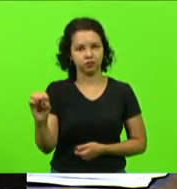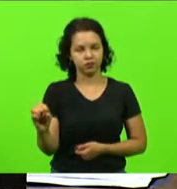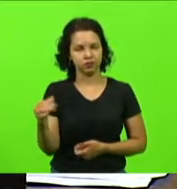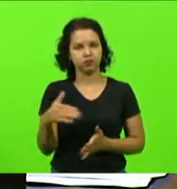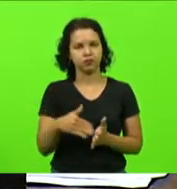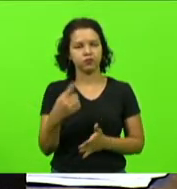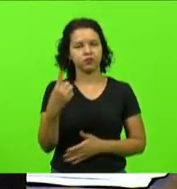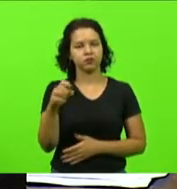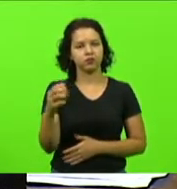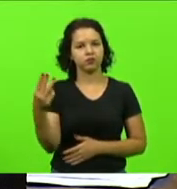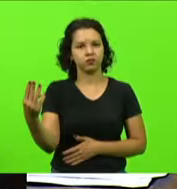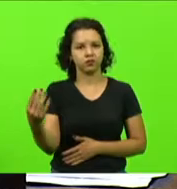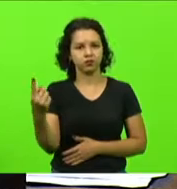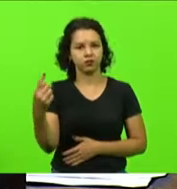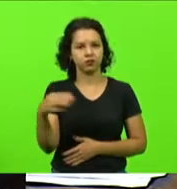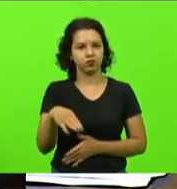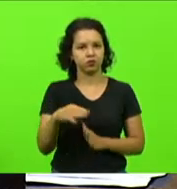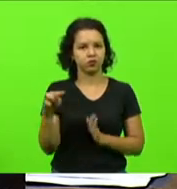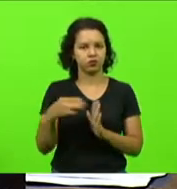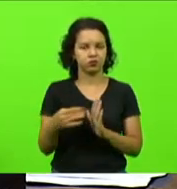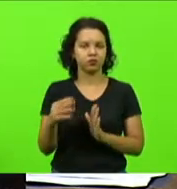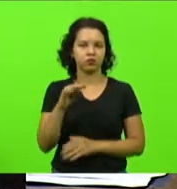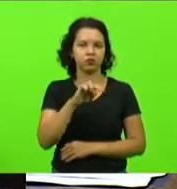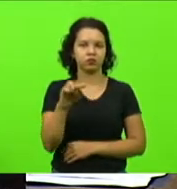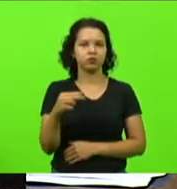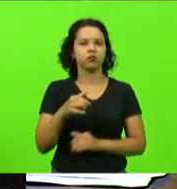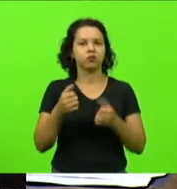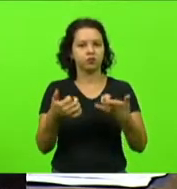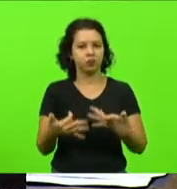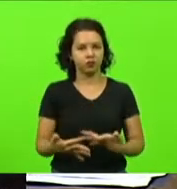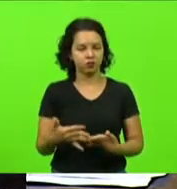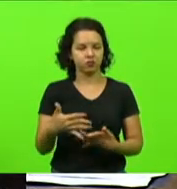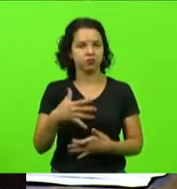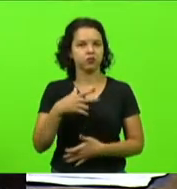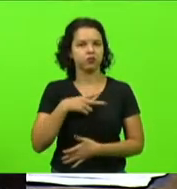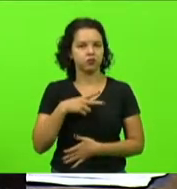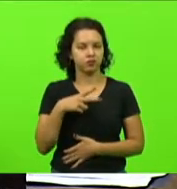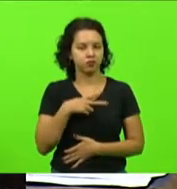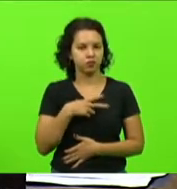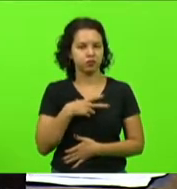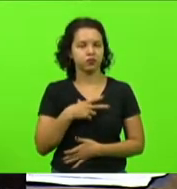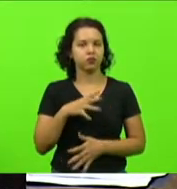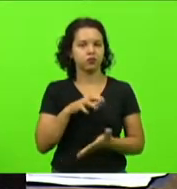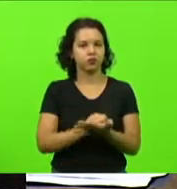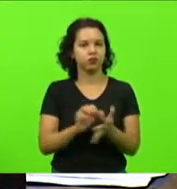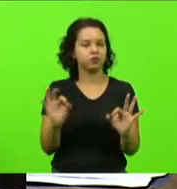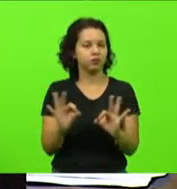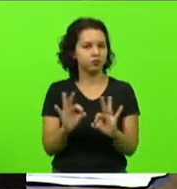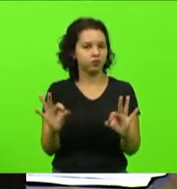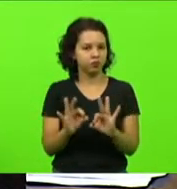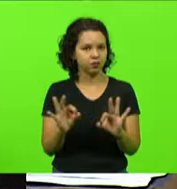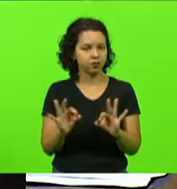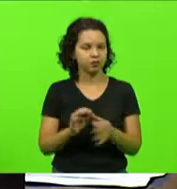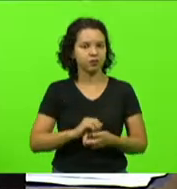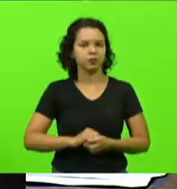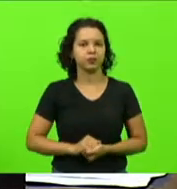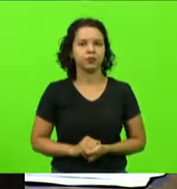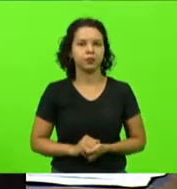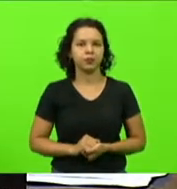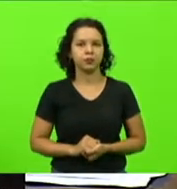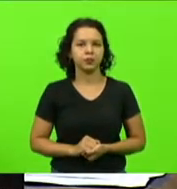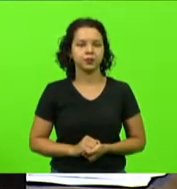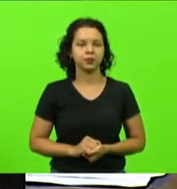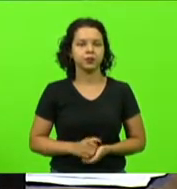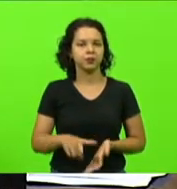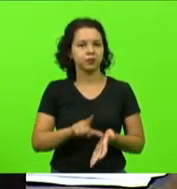2022. E explicações pessoais. Não houve oradores inscritos. Nada mais havendo a tratar. E